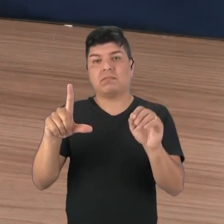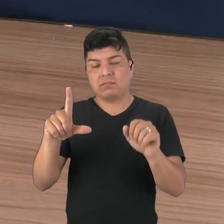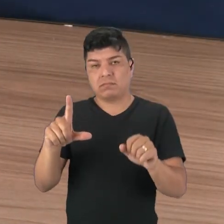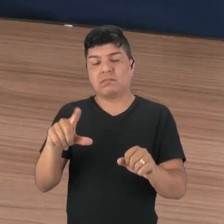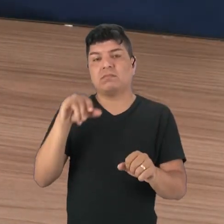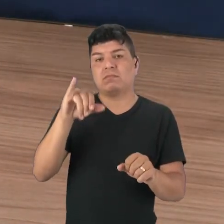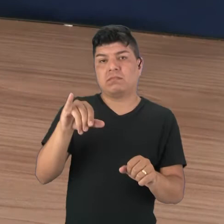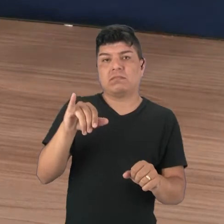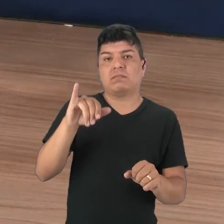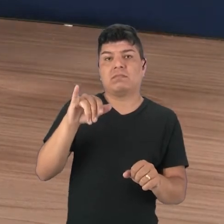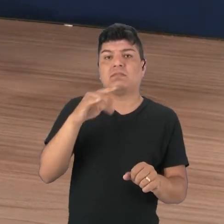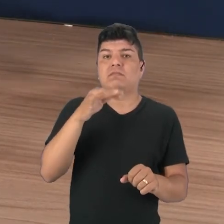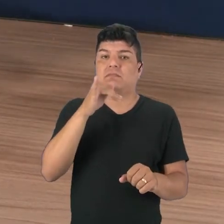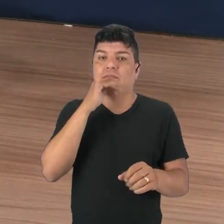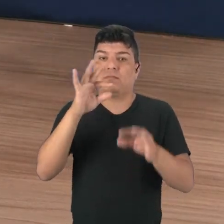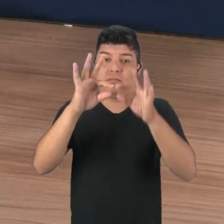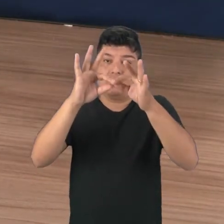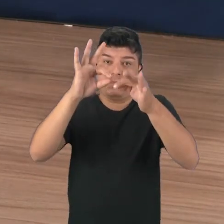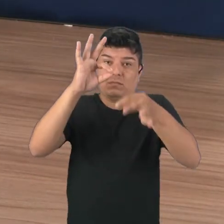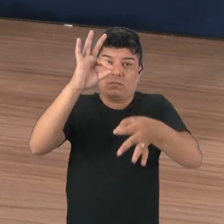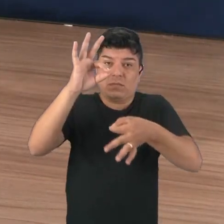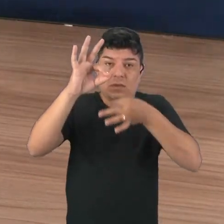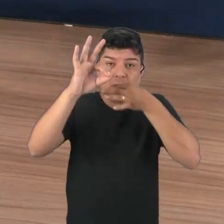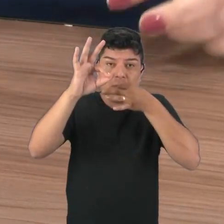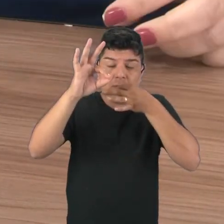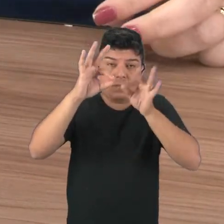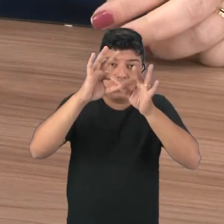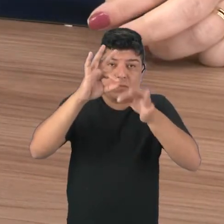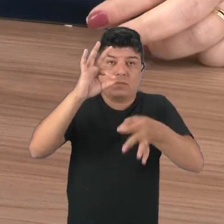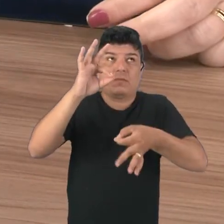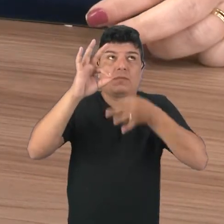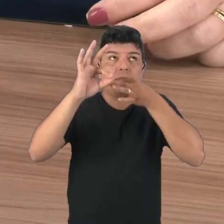nós colocarmos uma uva, o que vai acontecer?